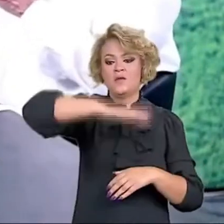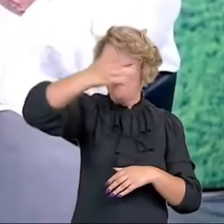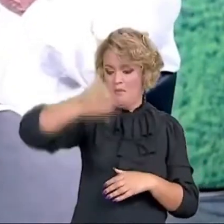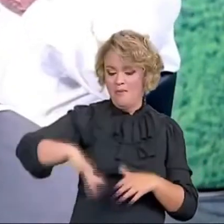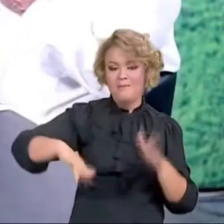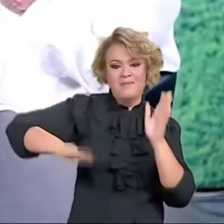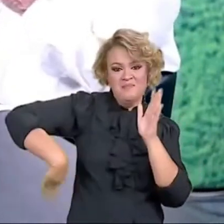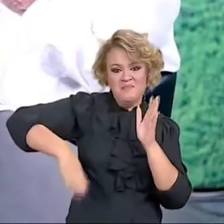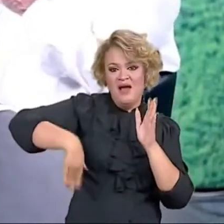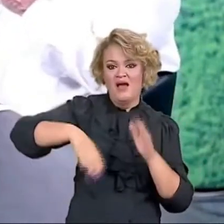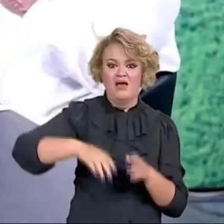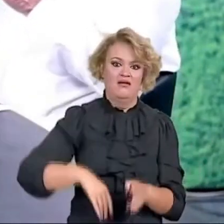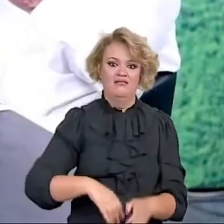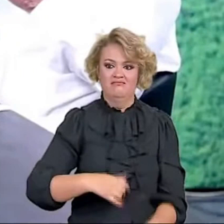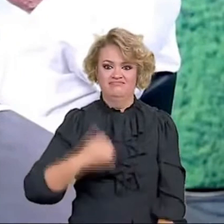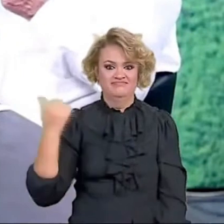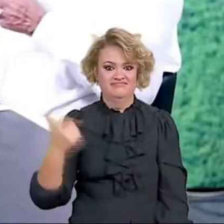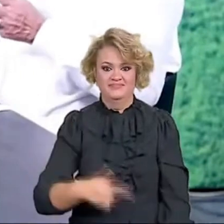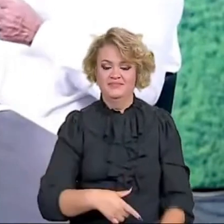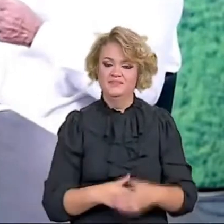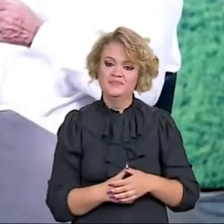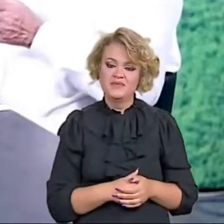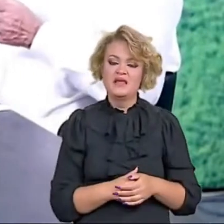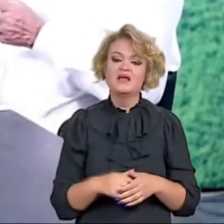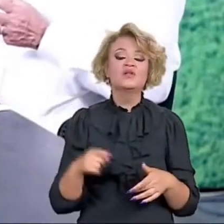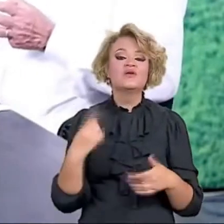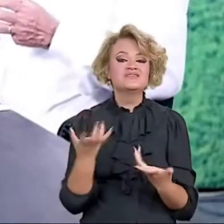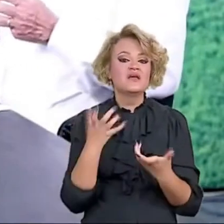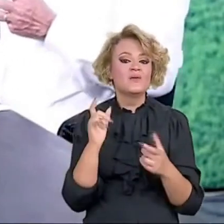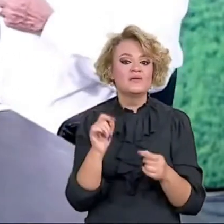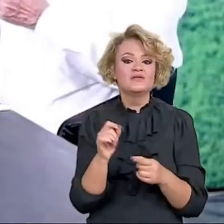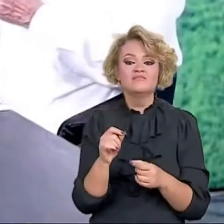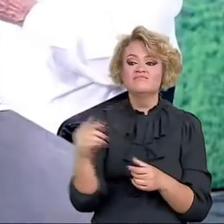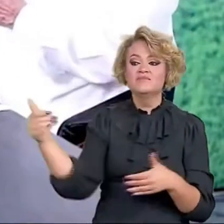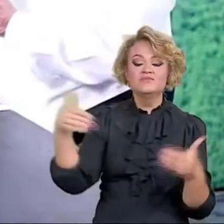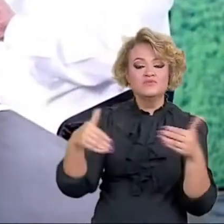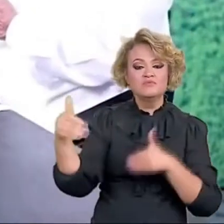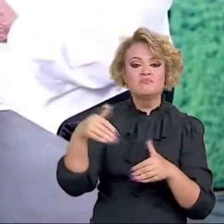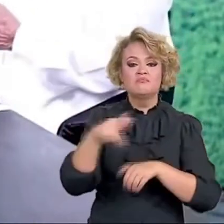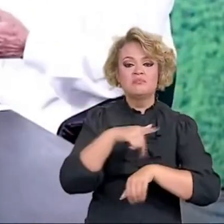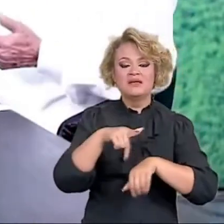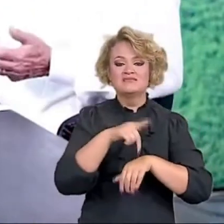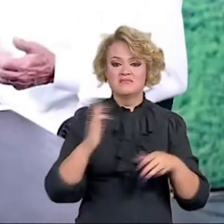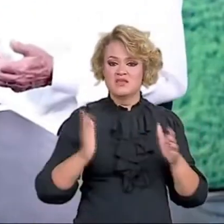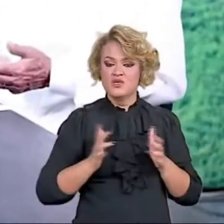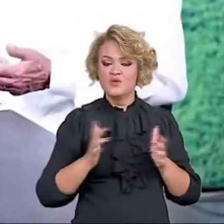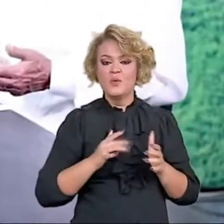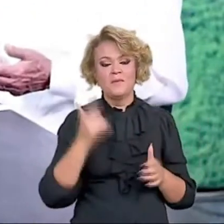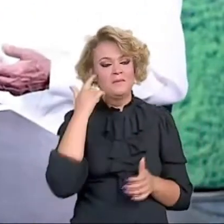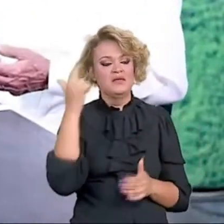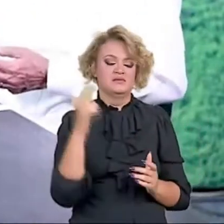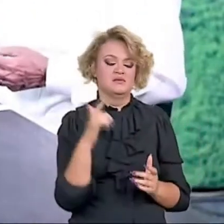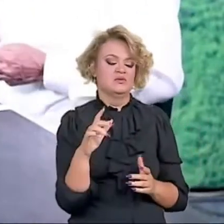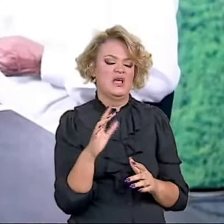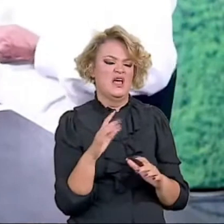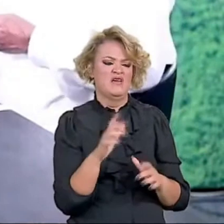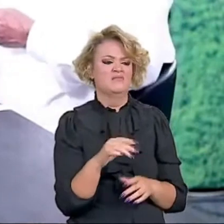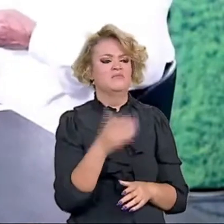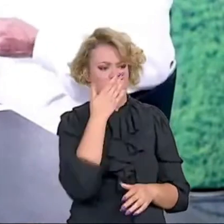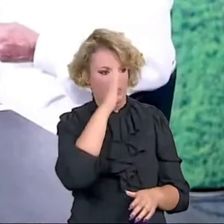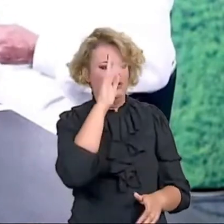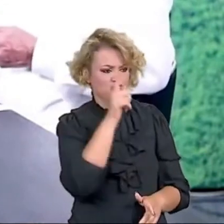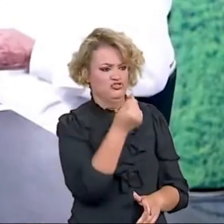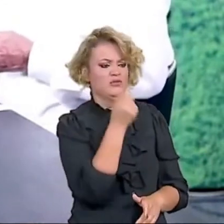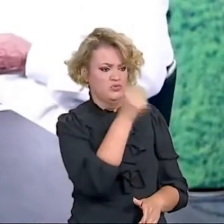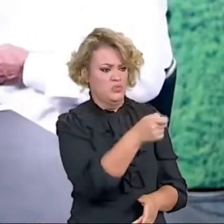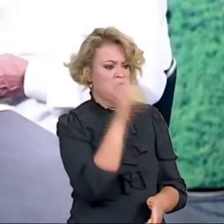eu acho que o que nós queremos fazer é o seguinte: os países ricos, eles acham que tudo se resolve prometendo dinheiro. E